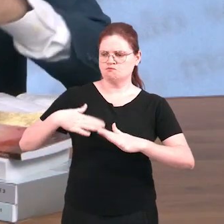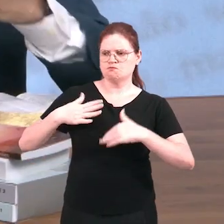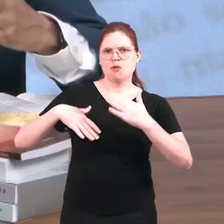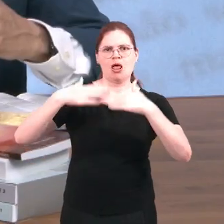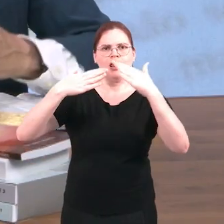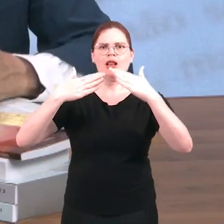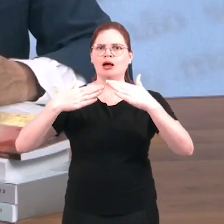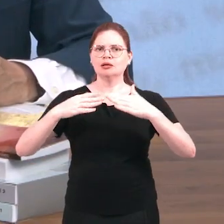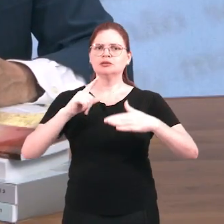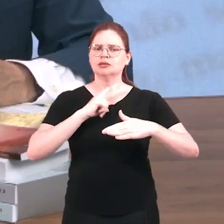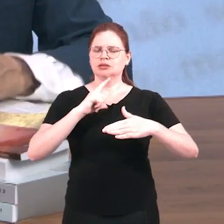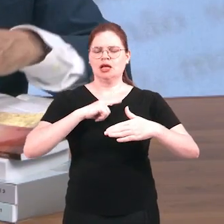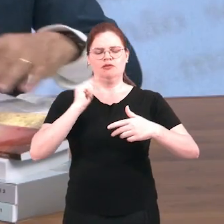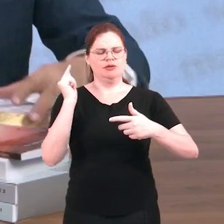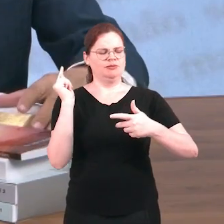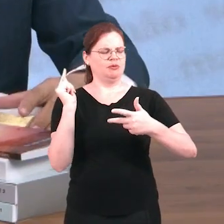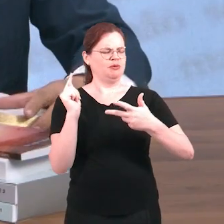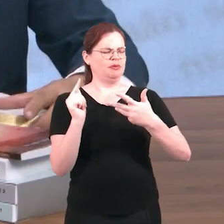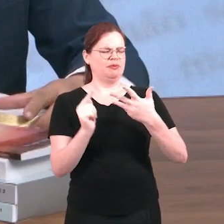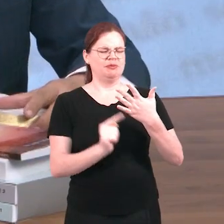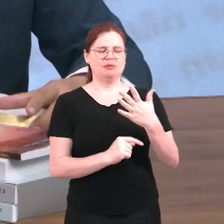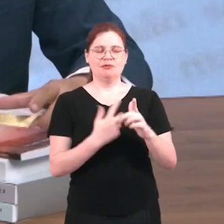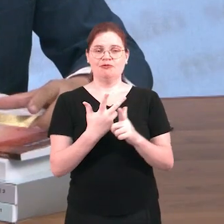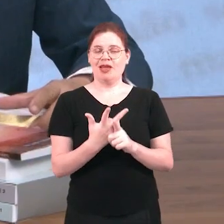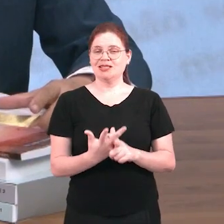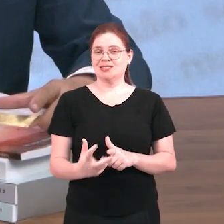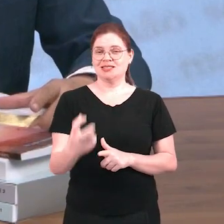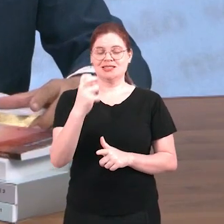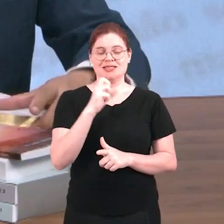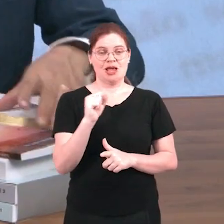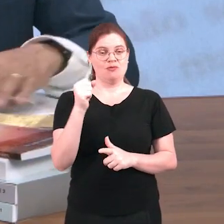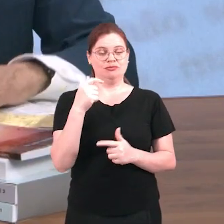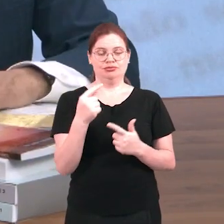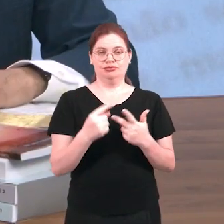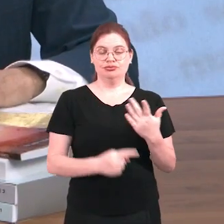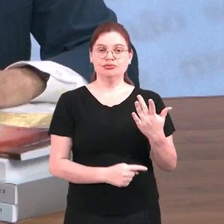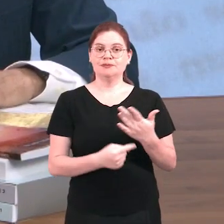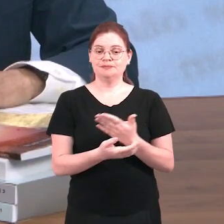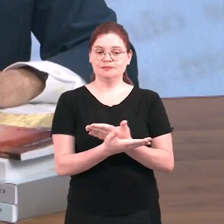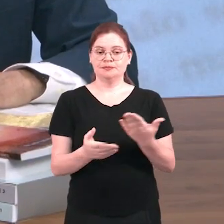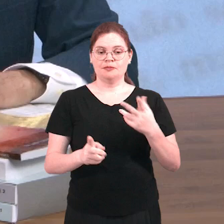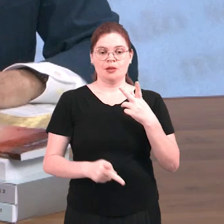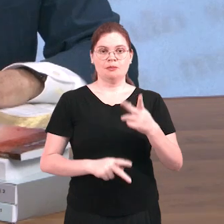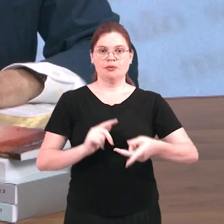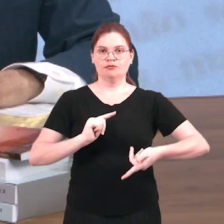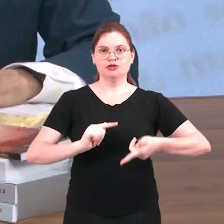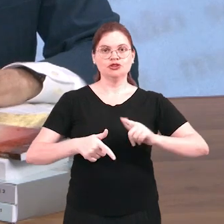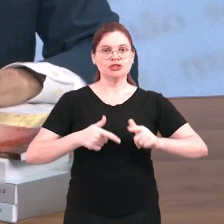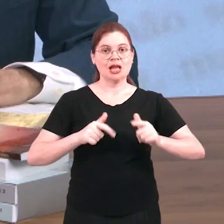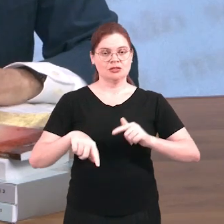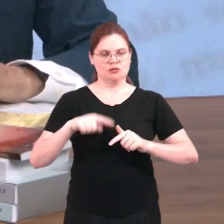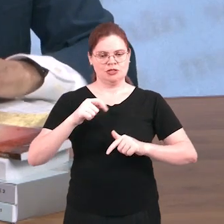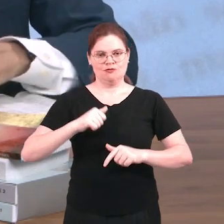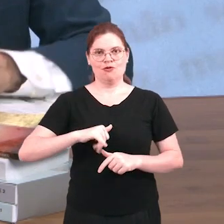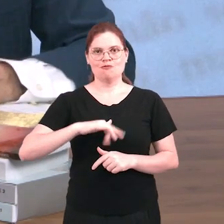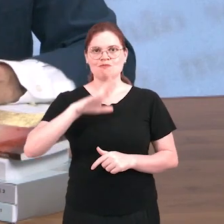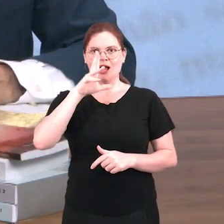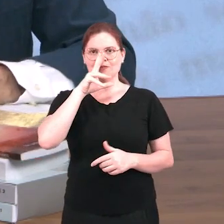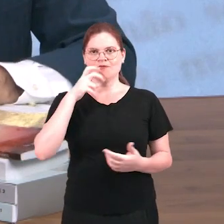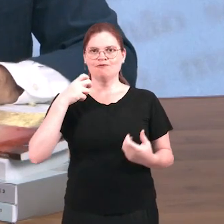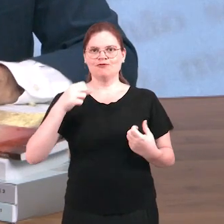que realizou feitos inigualáveis e fizeram da nação de Israel uma das maiores